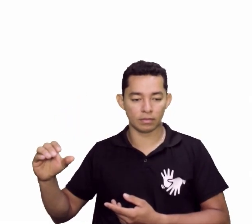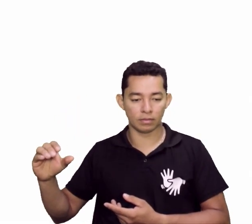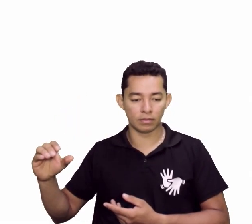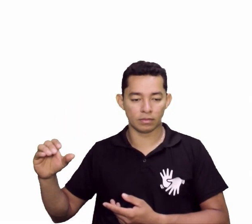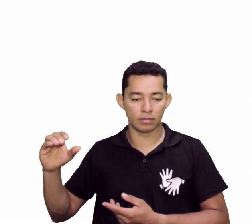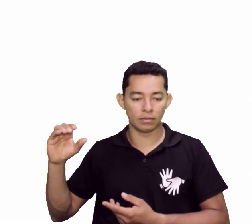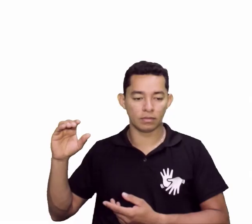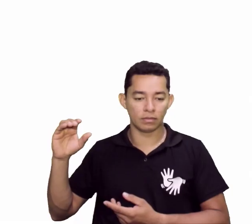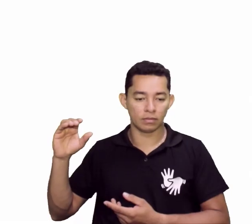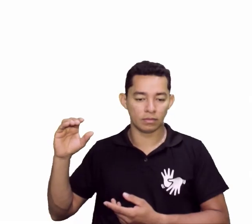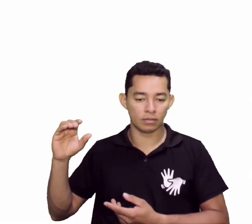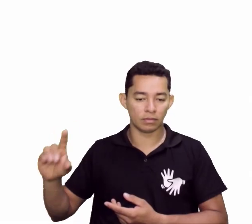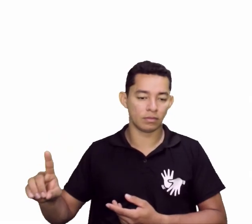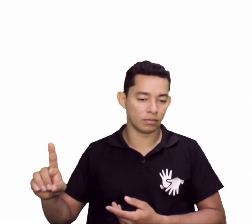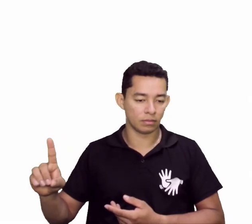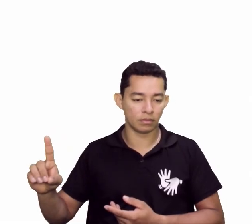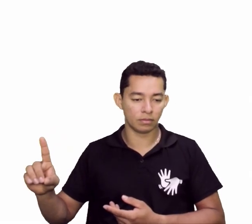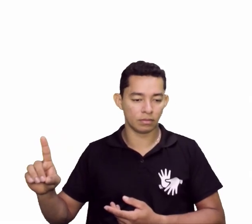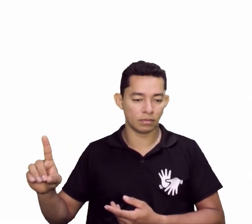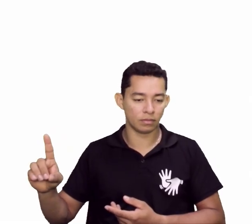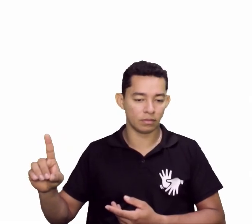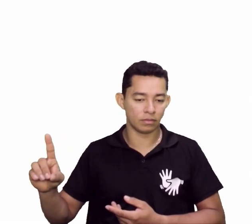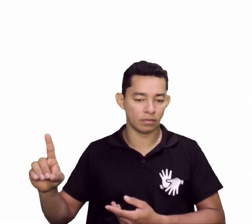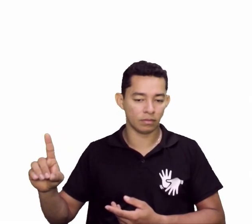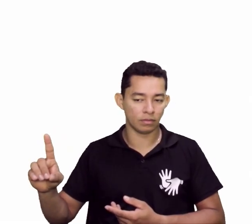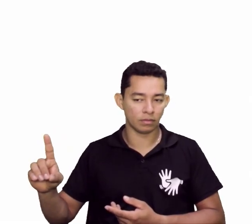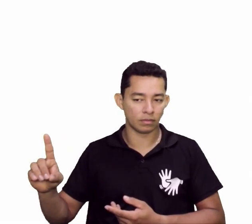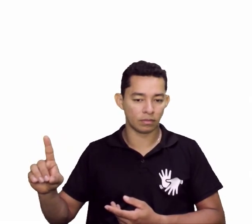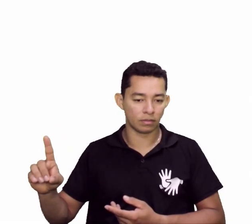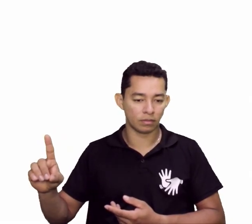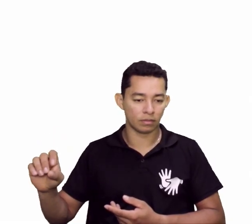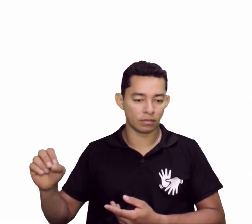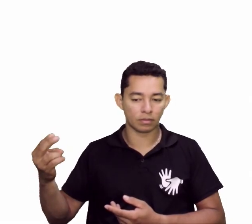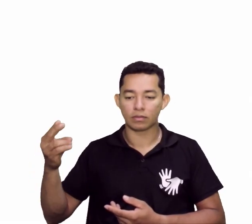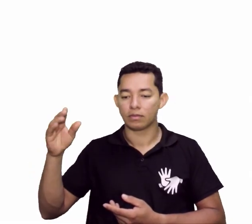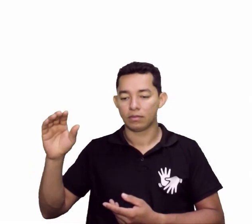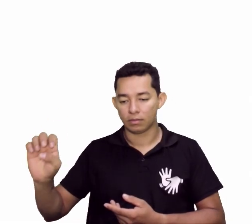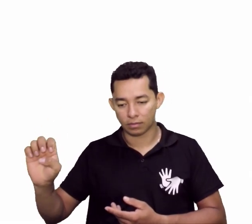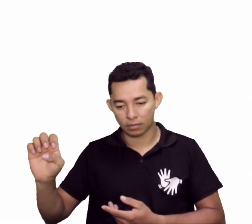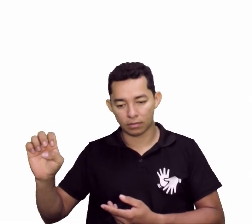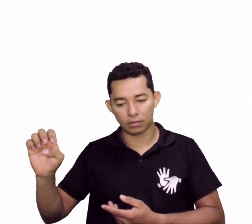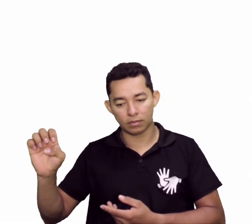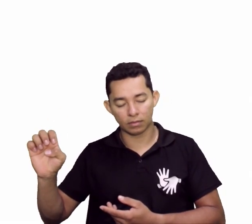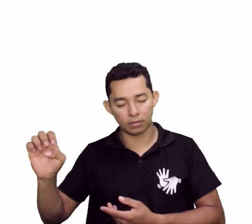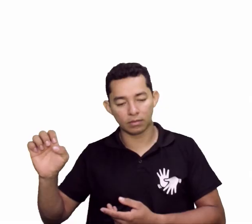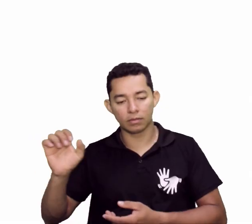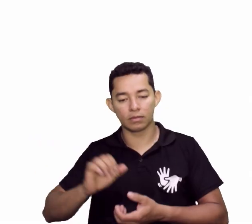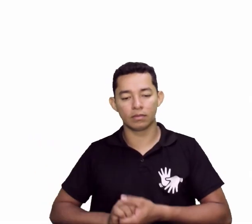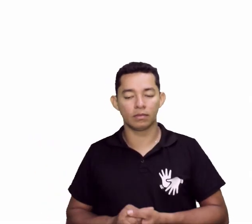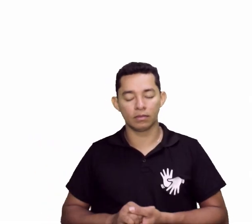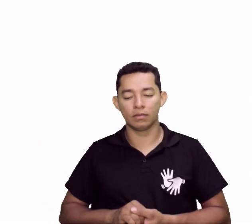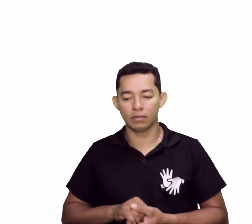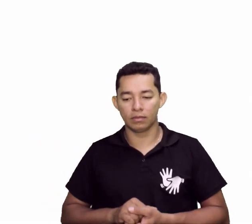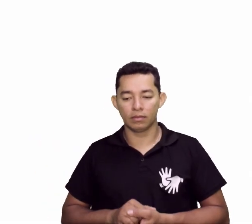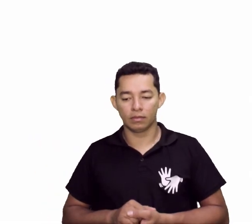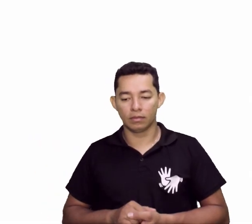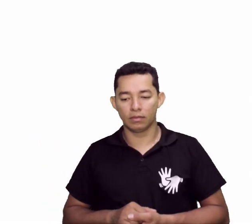das revoltas populares, construção da identidade brasileira, representação das